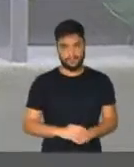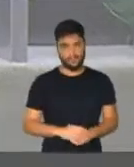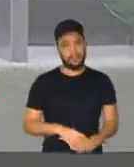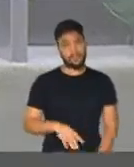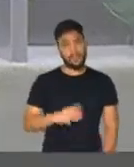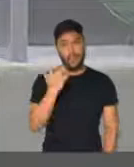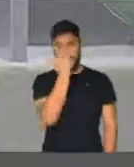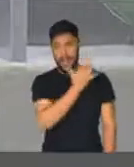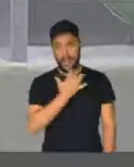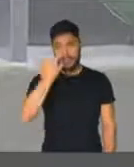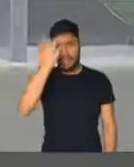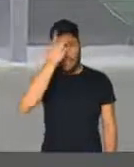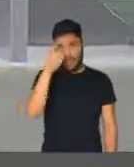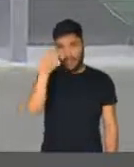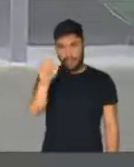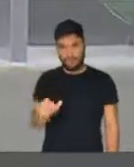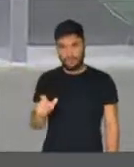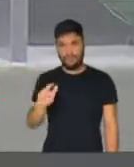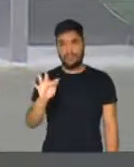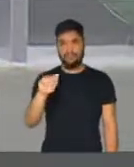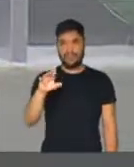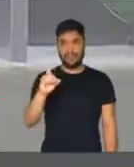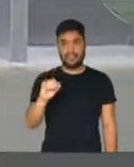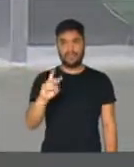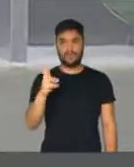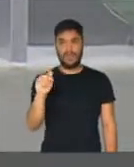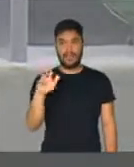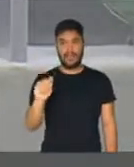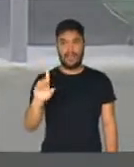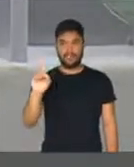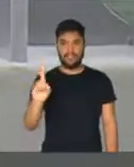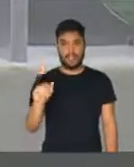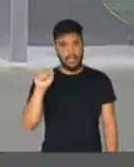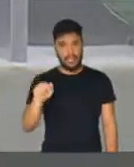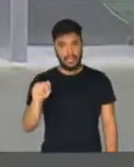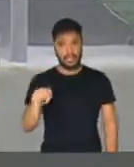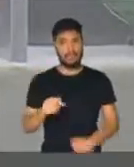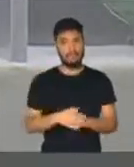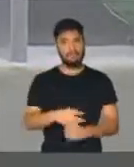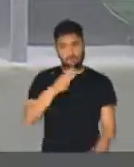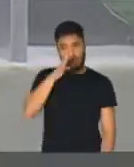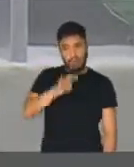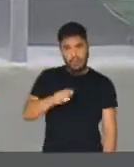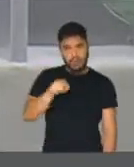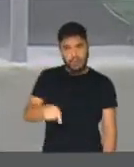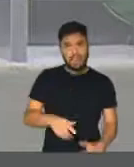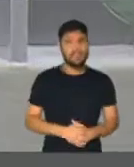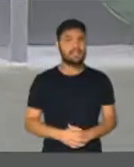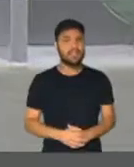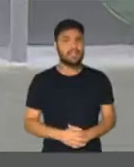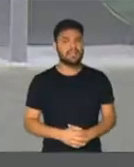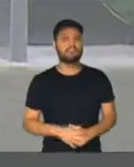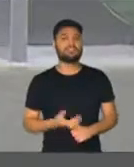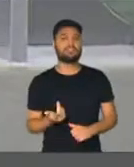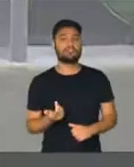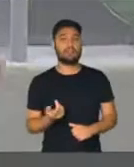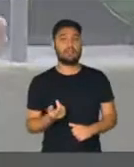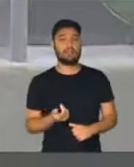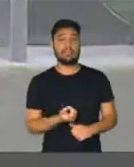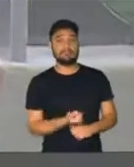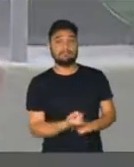Haddad foi acusado de receber